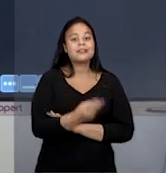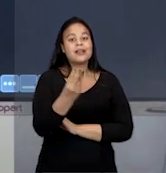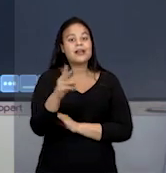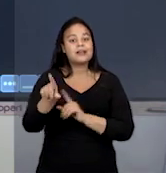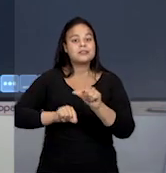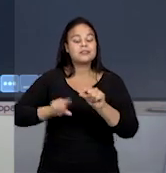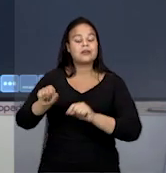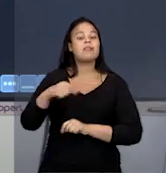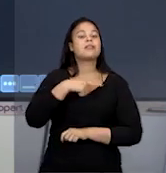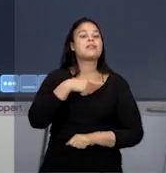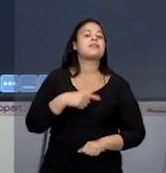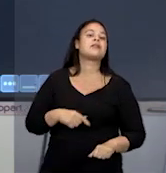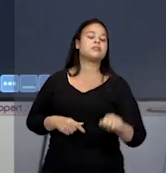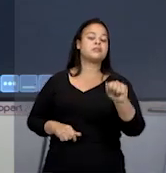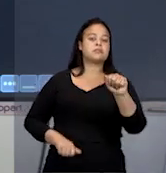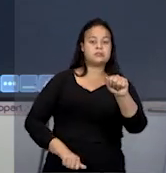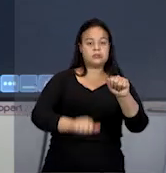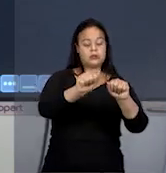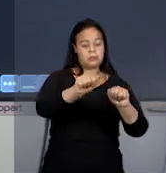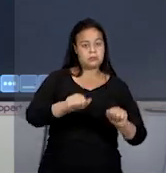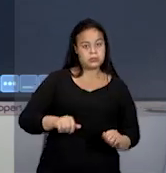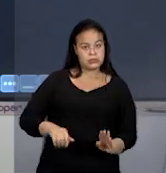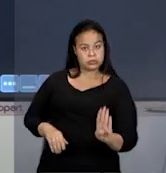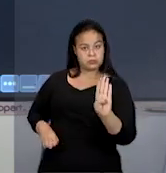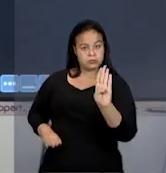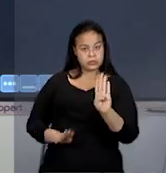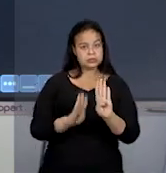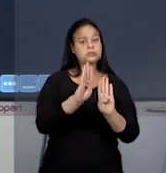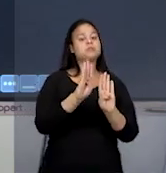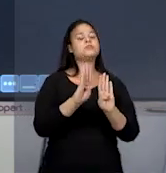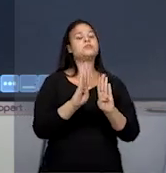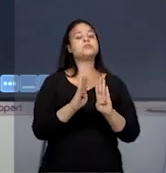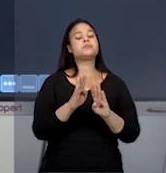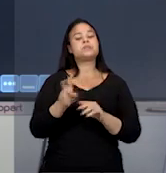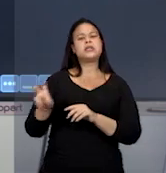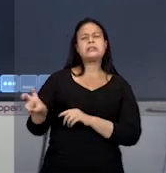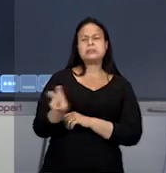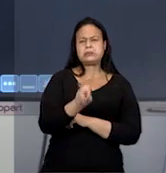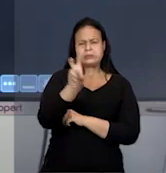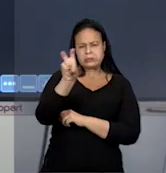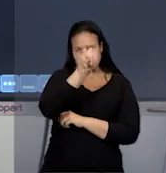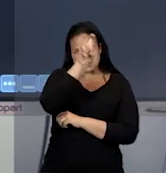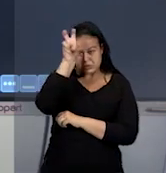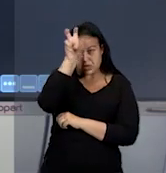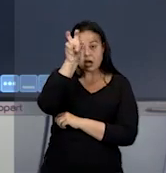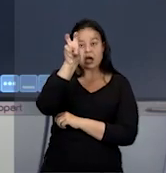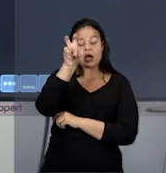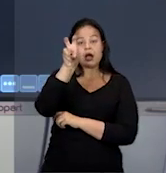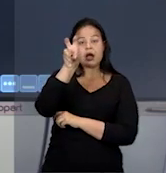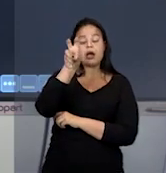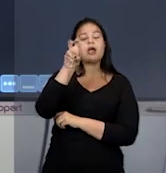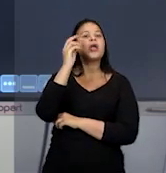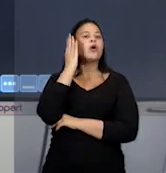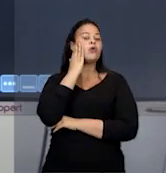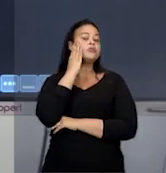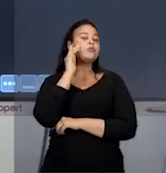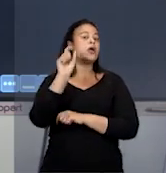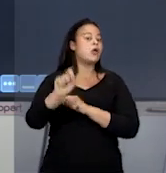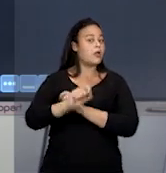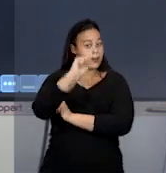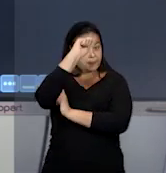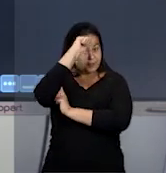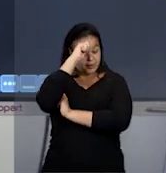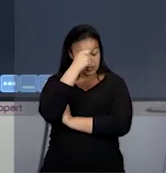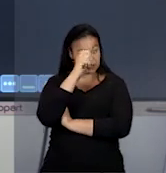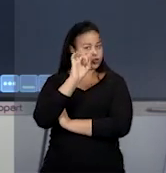azão, azão e tem o bezão. Então, ótimo. E a cobra selvagem? Eu sei que a cobra preta só